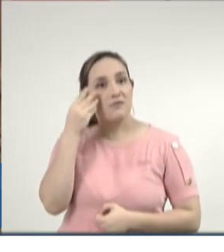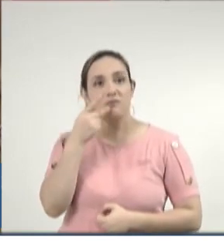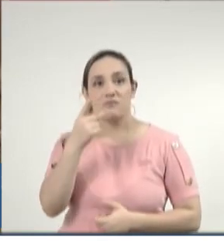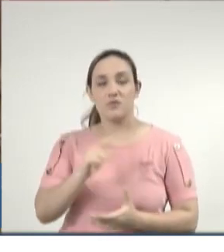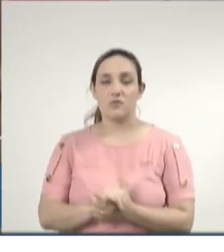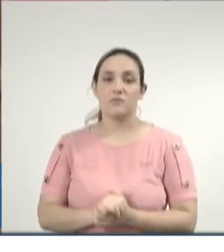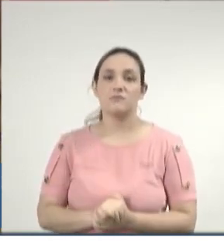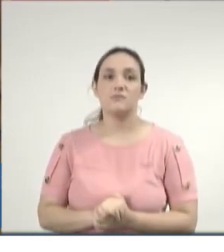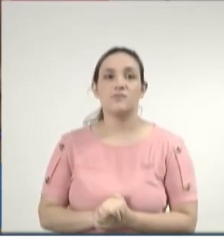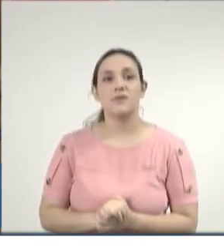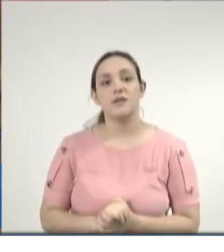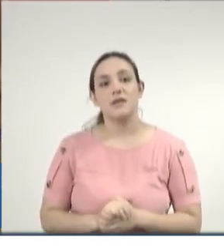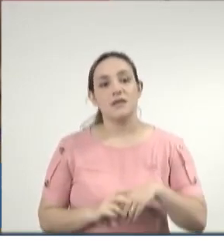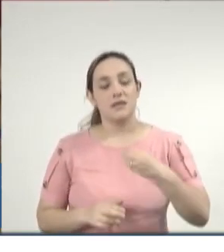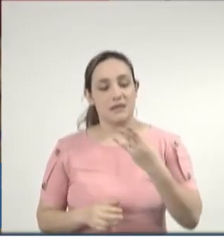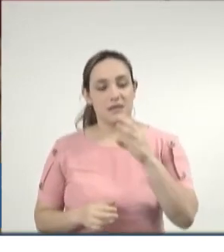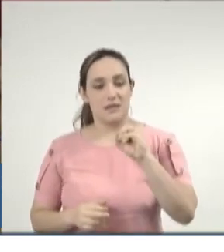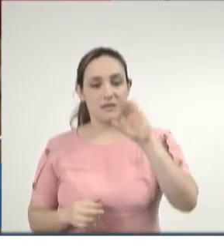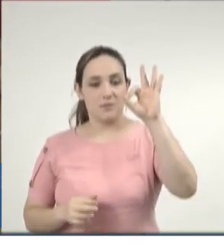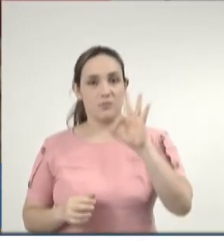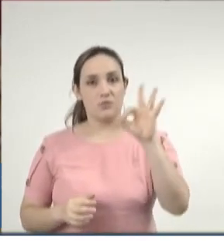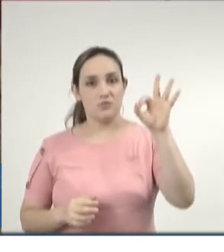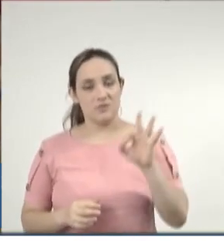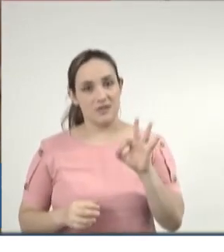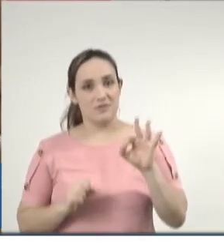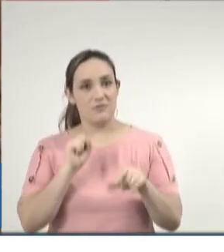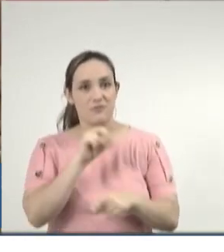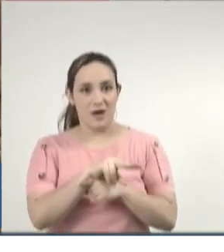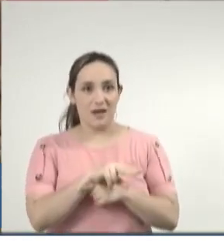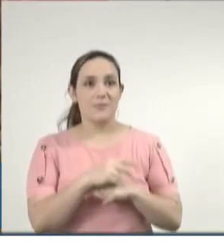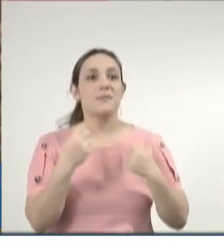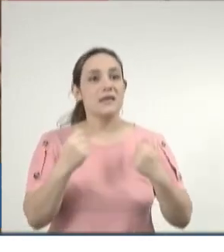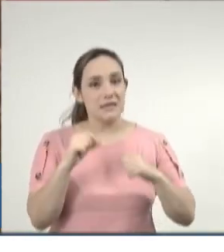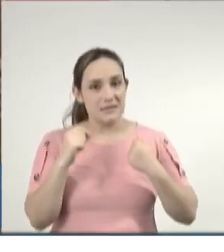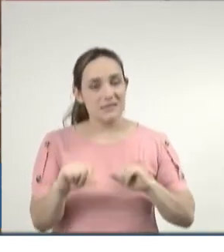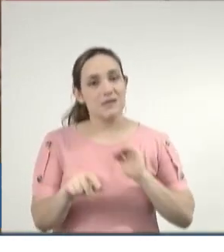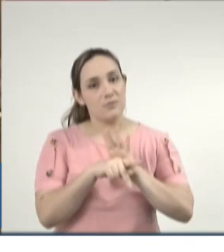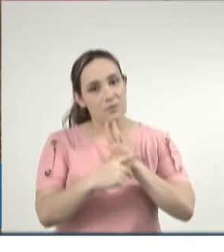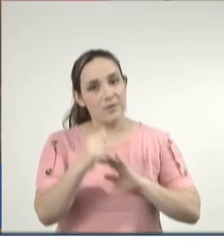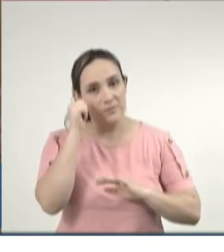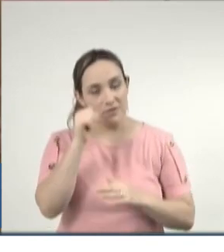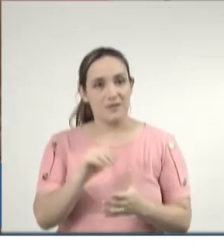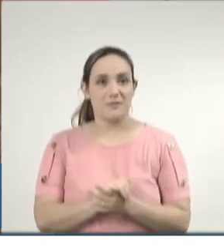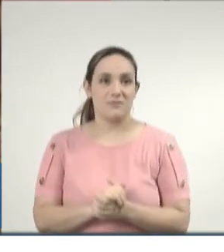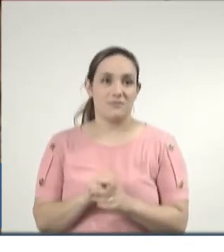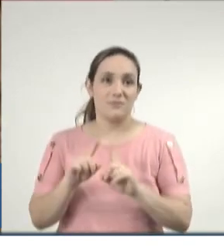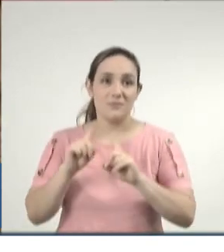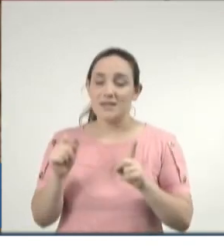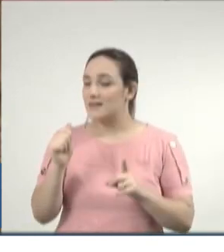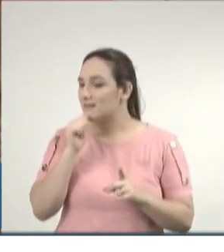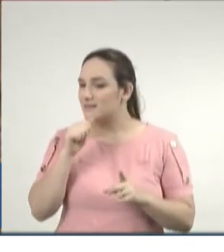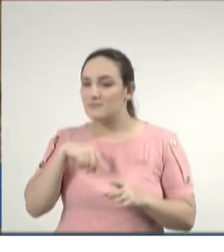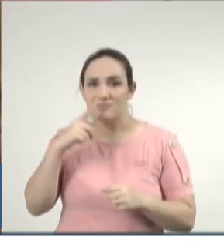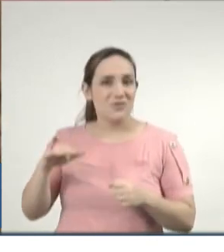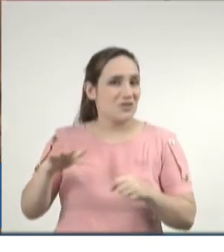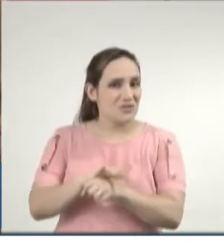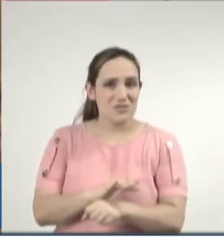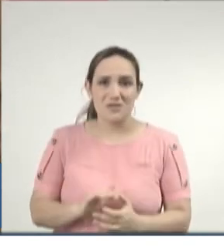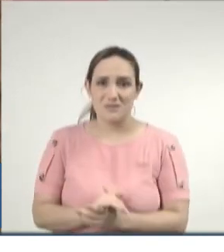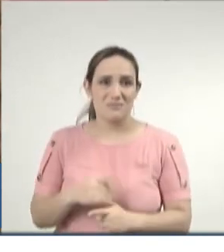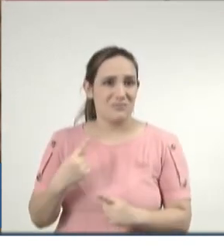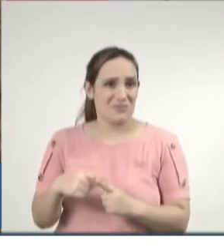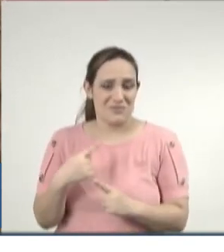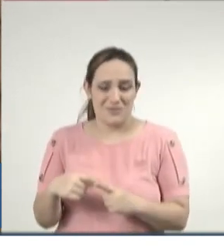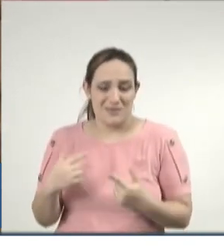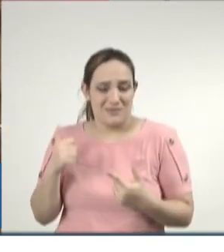das vagas têm que ser destinadas às mulheres. A gente tem dificuldade de contemplar esses 30%, porque as mulheres elas